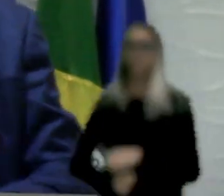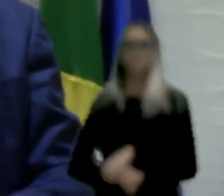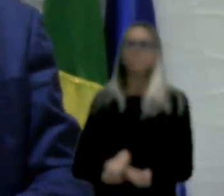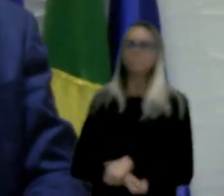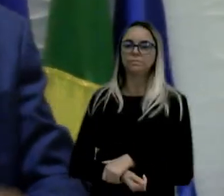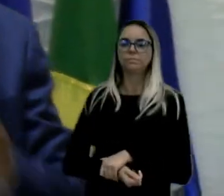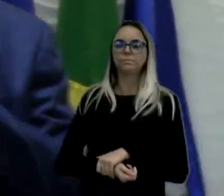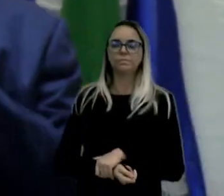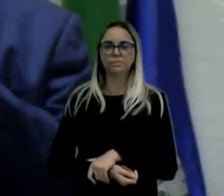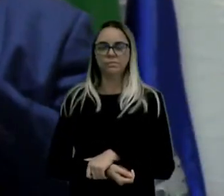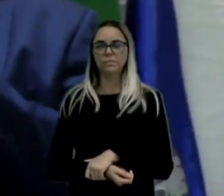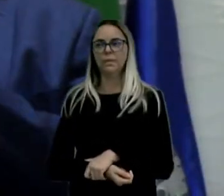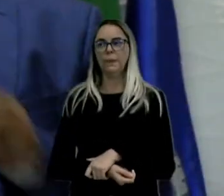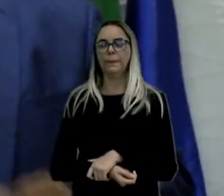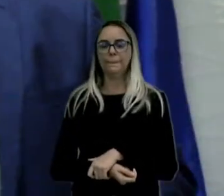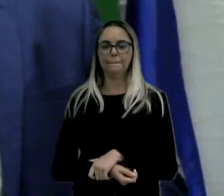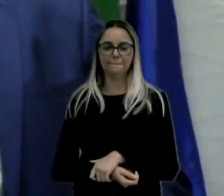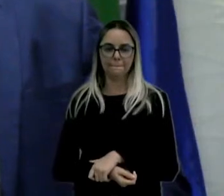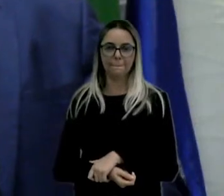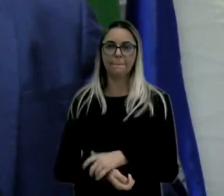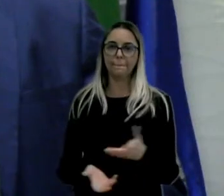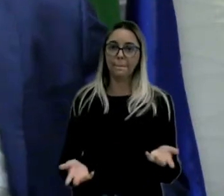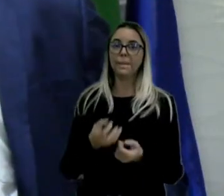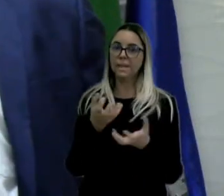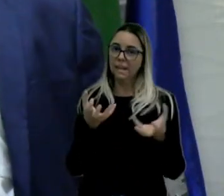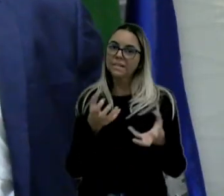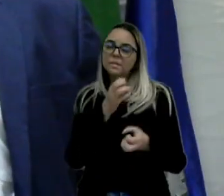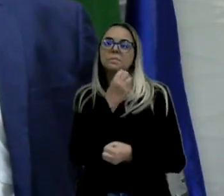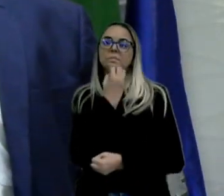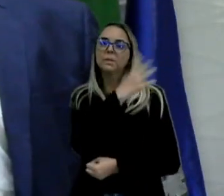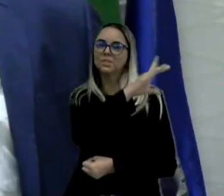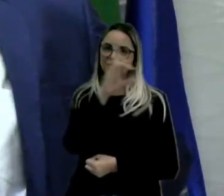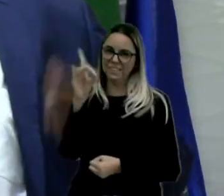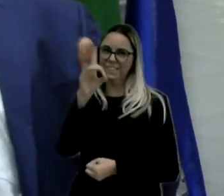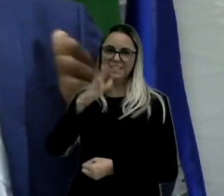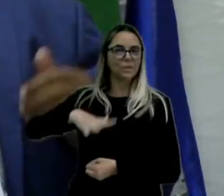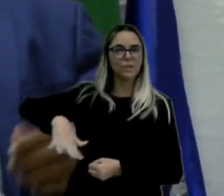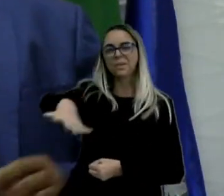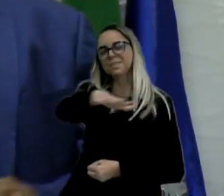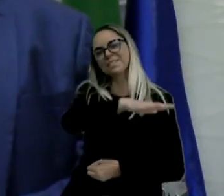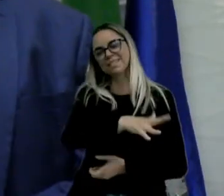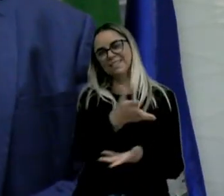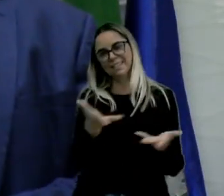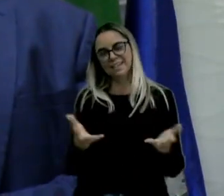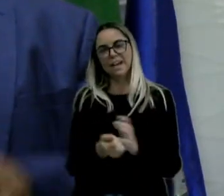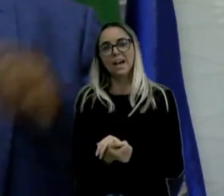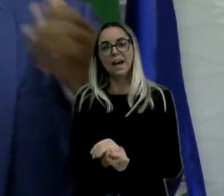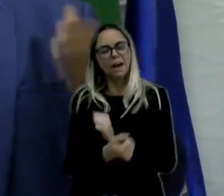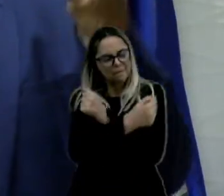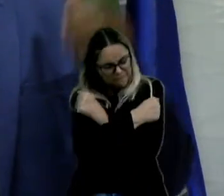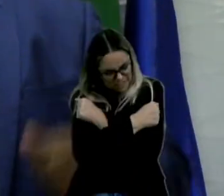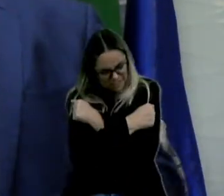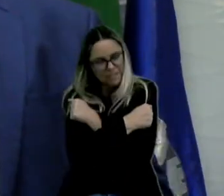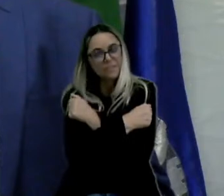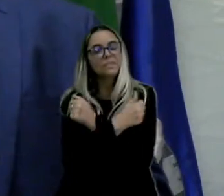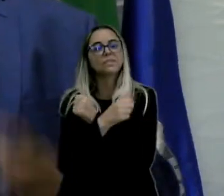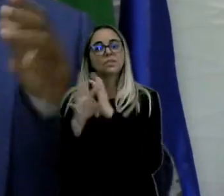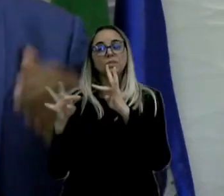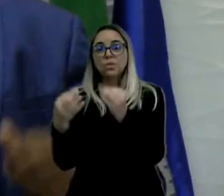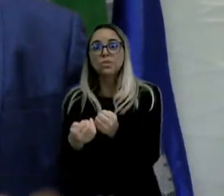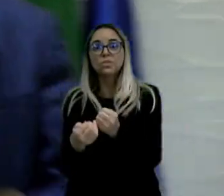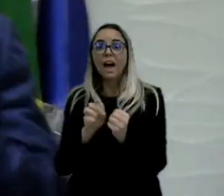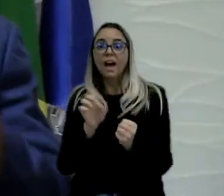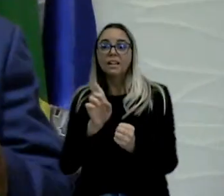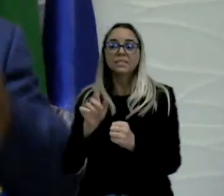pezinho quero dar um bom dia a todos quero mandar um forte abraço para todos lá da